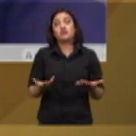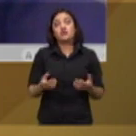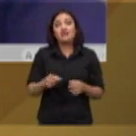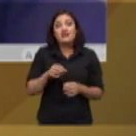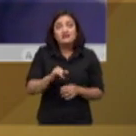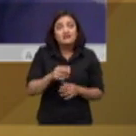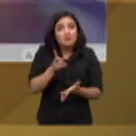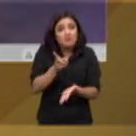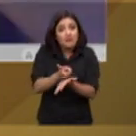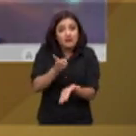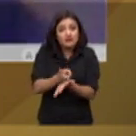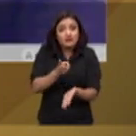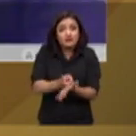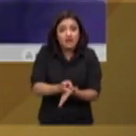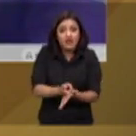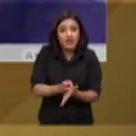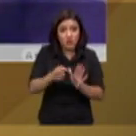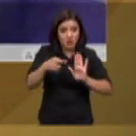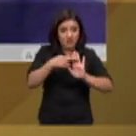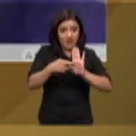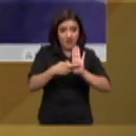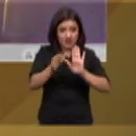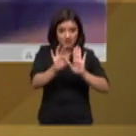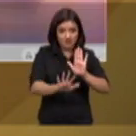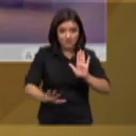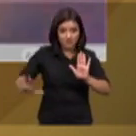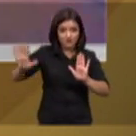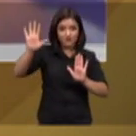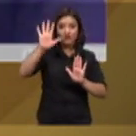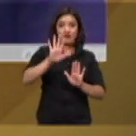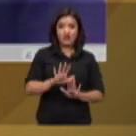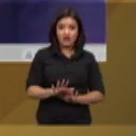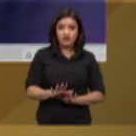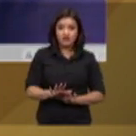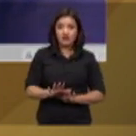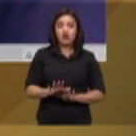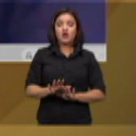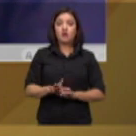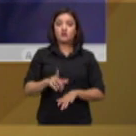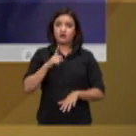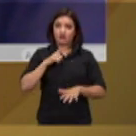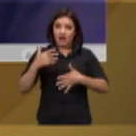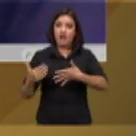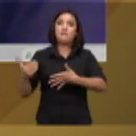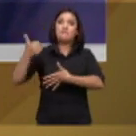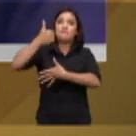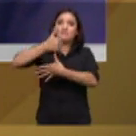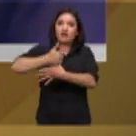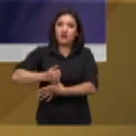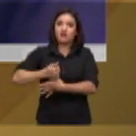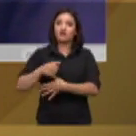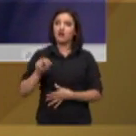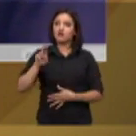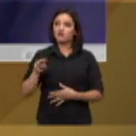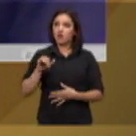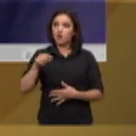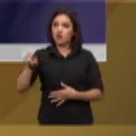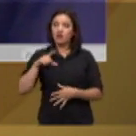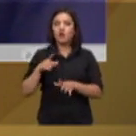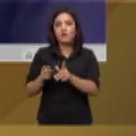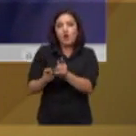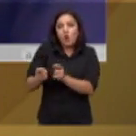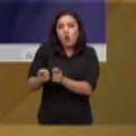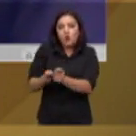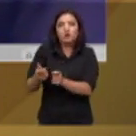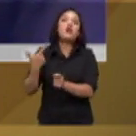permanece de pé uma regra federal que dá privilégio à União para explorar